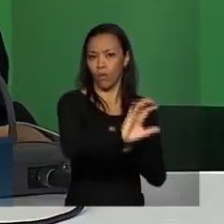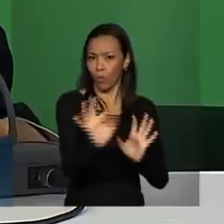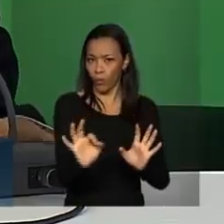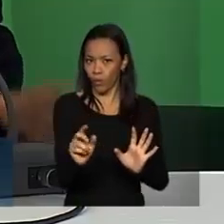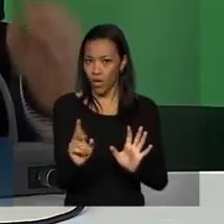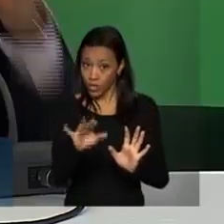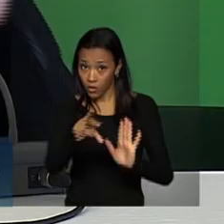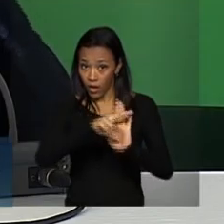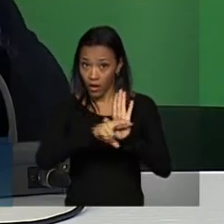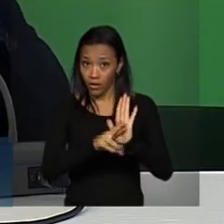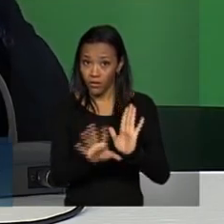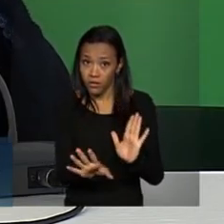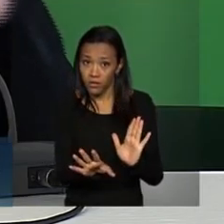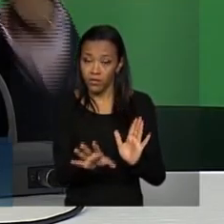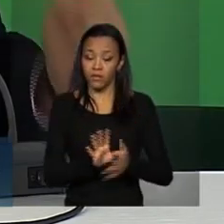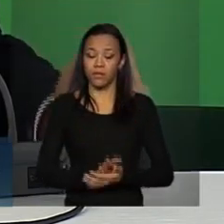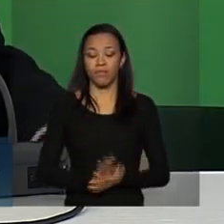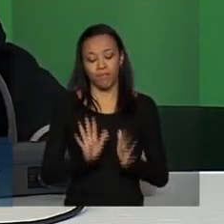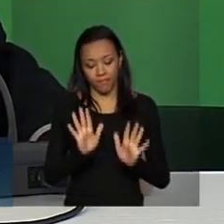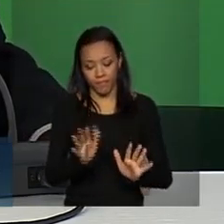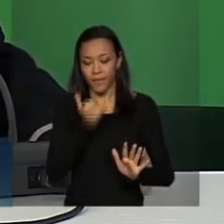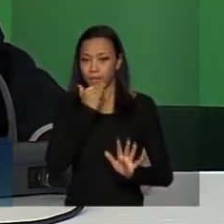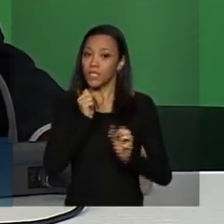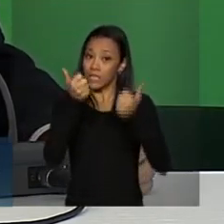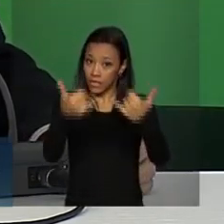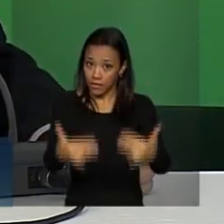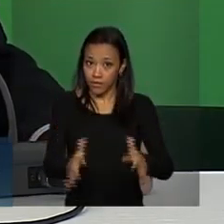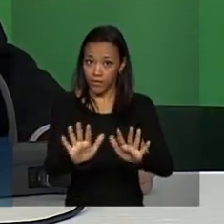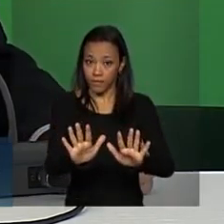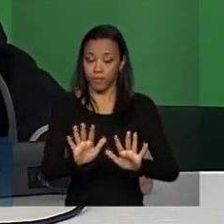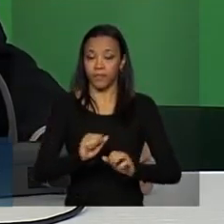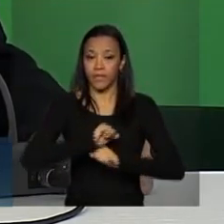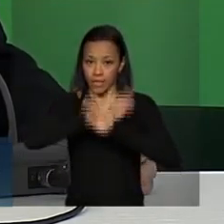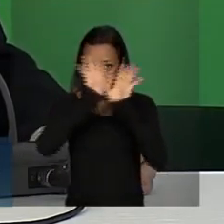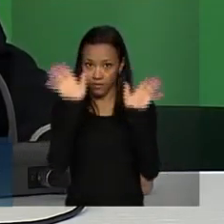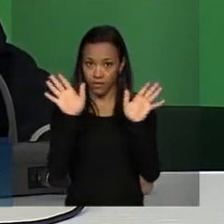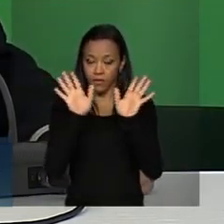comercial. Deixa eu esclarecer. É o seguinte...